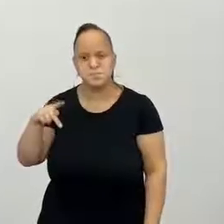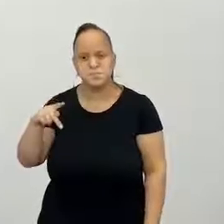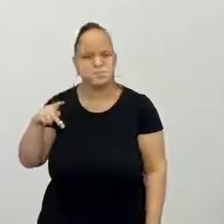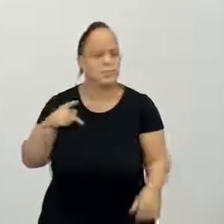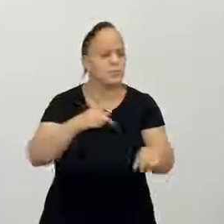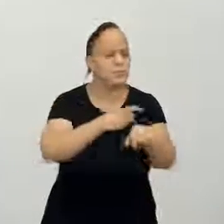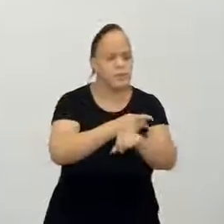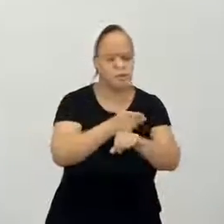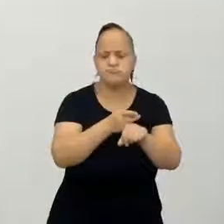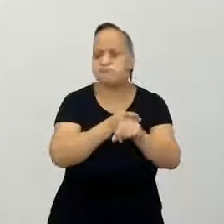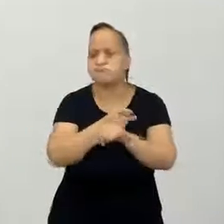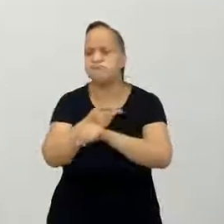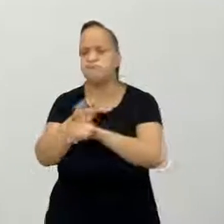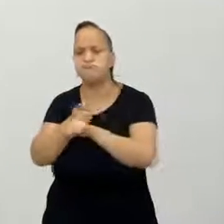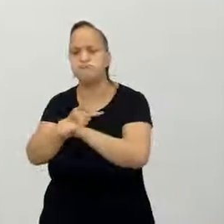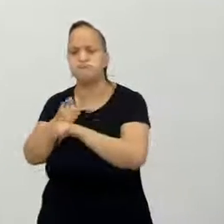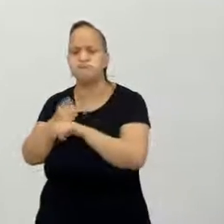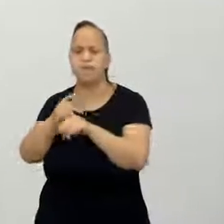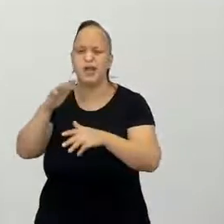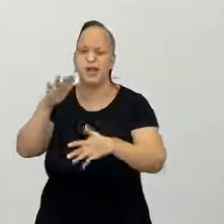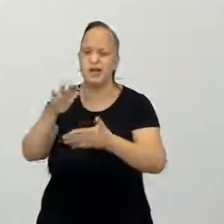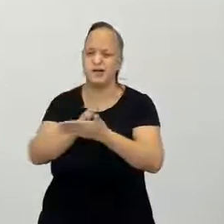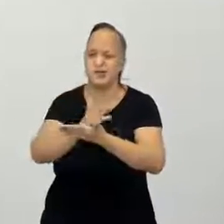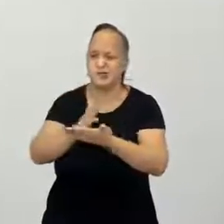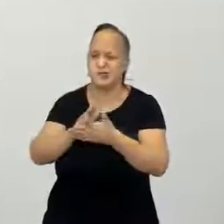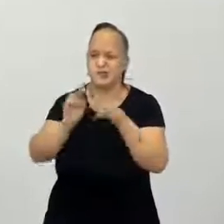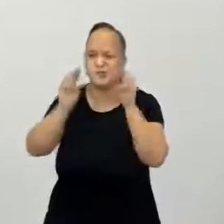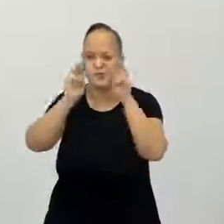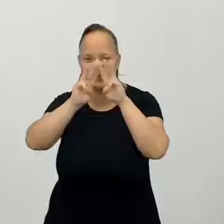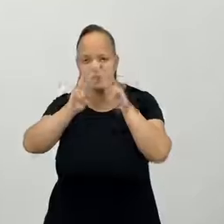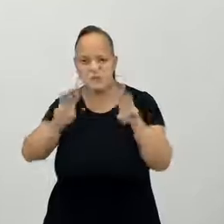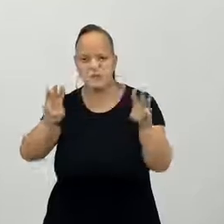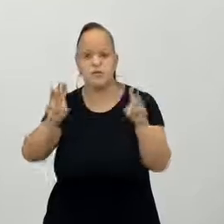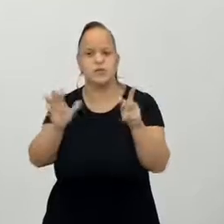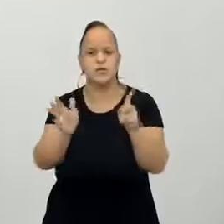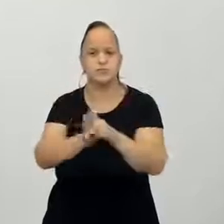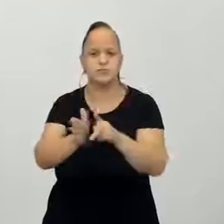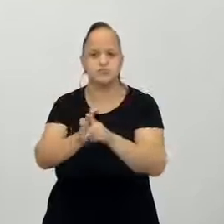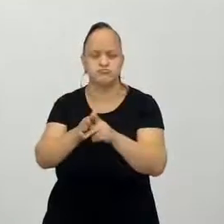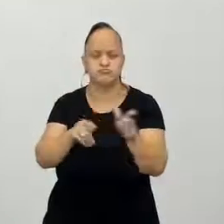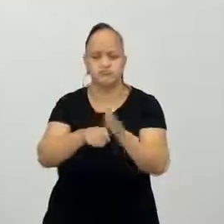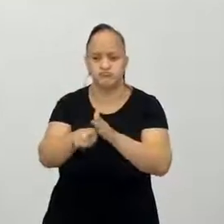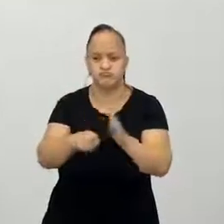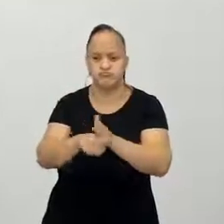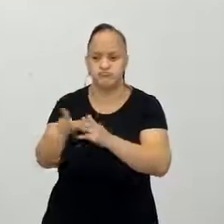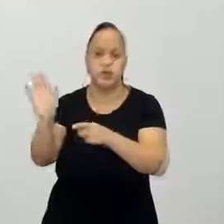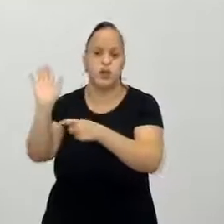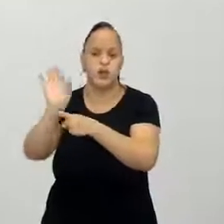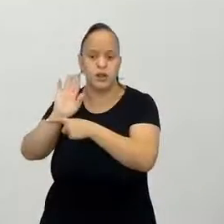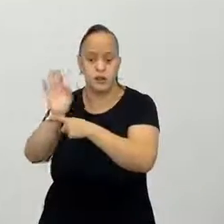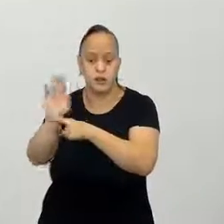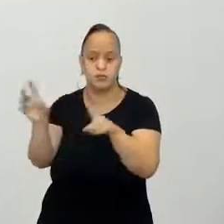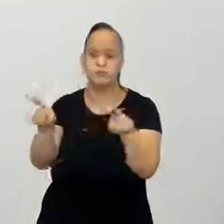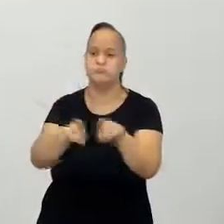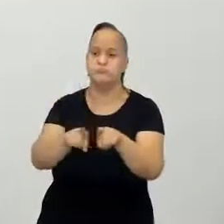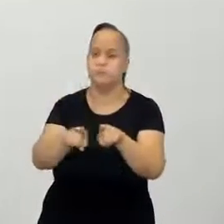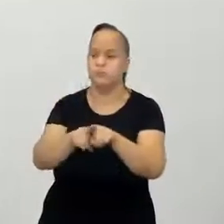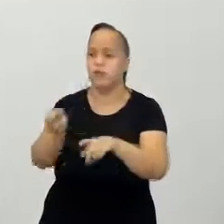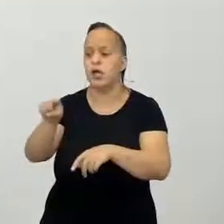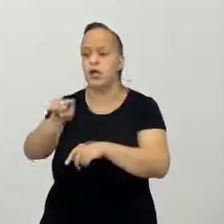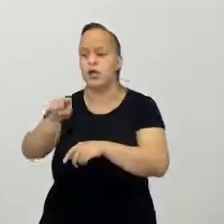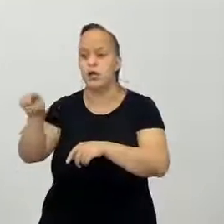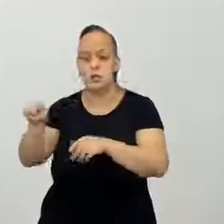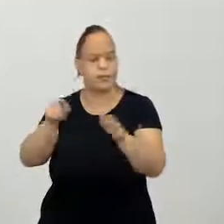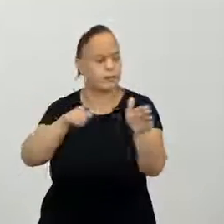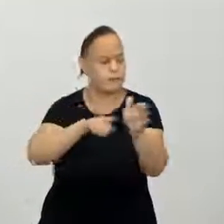mesmo alguns sites, né, que são mais apropriados para pesquisa, ou indicação de filmes para que os estudantes façam essa